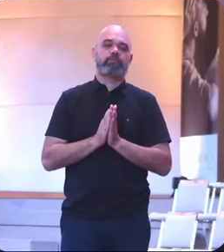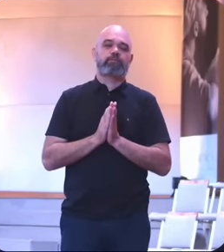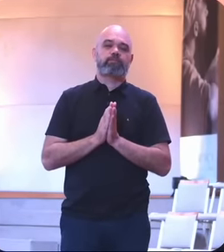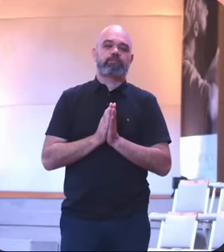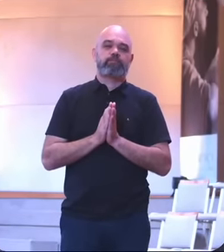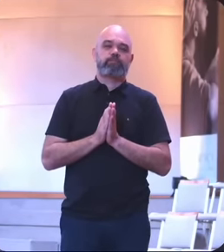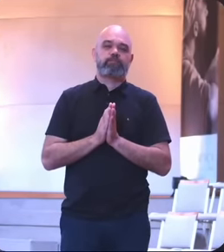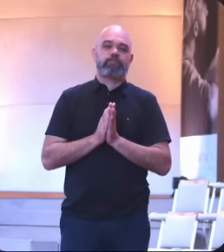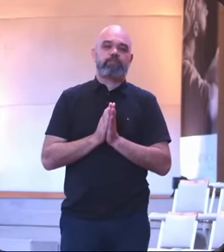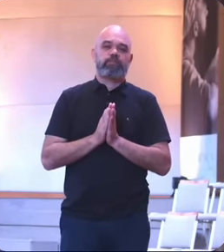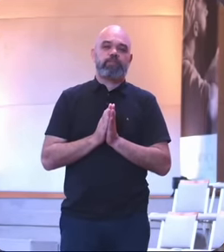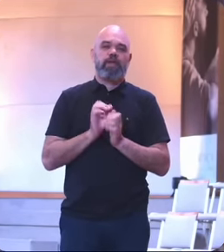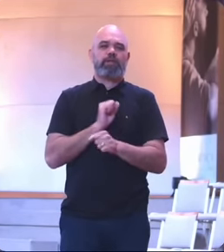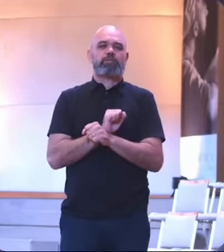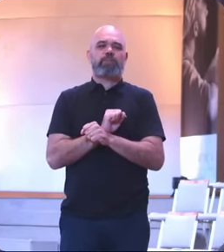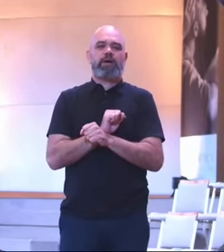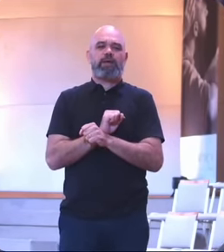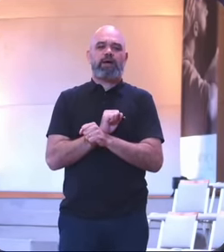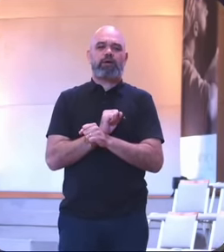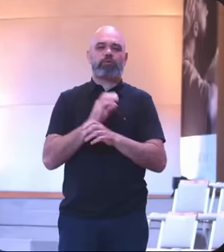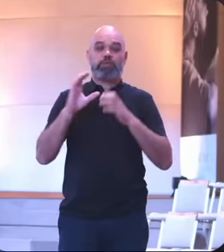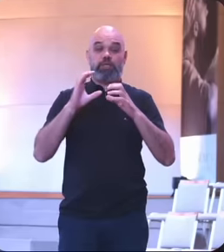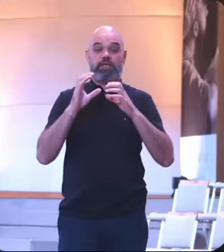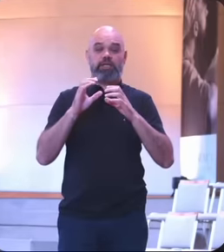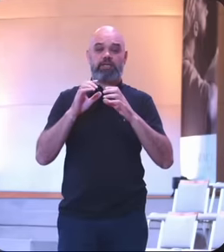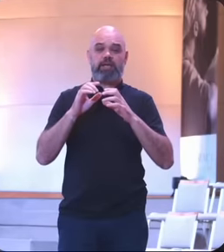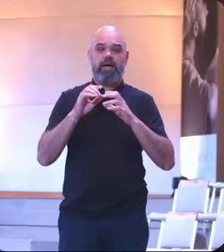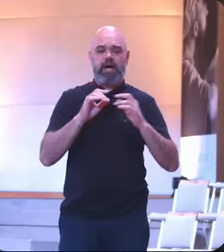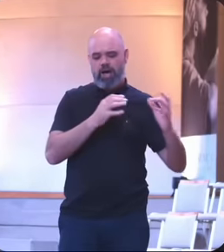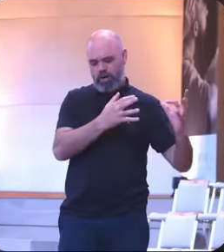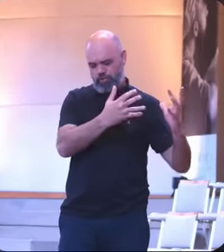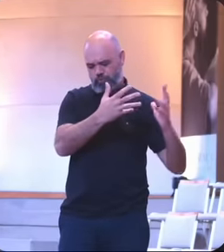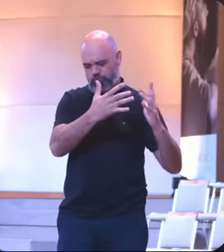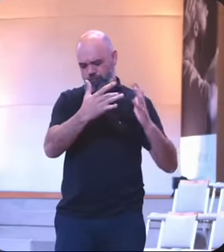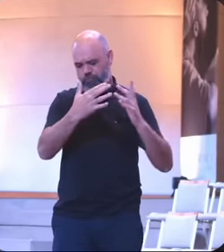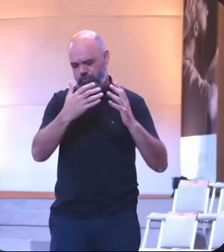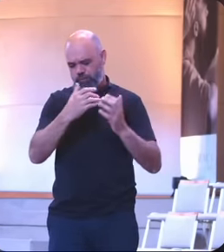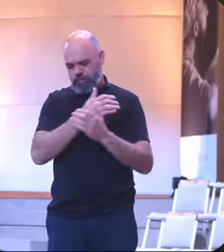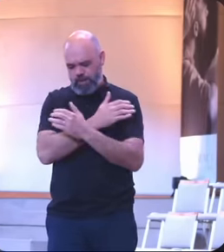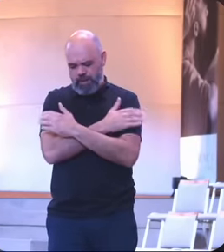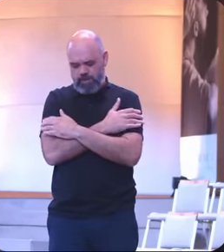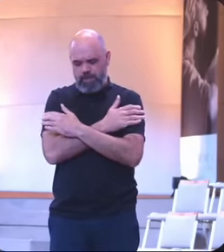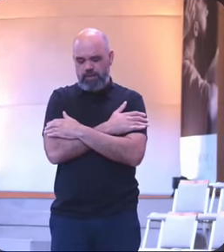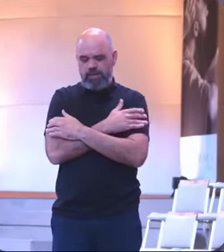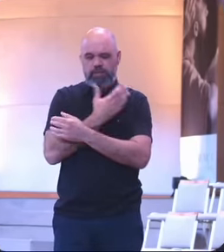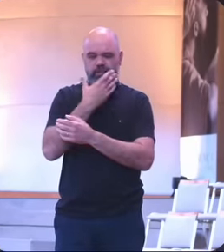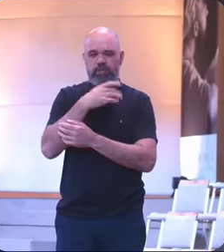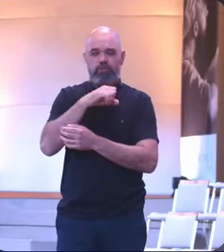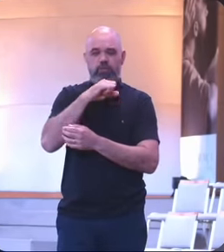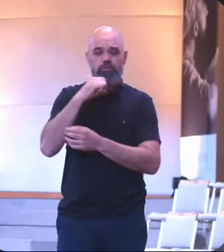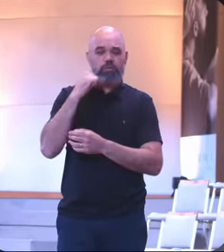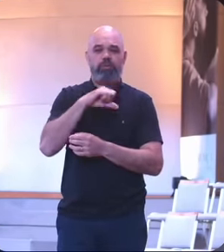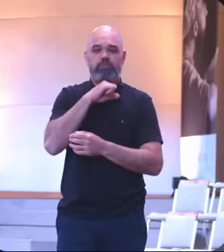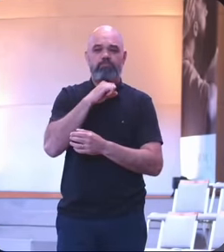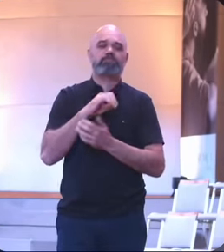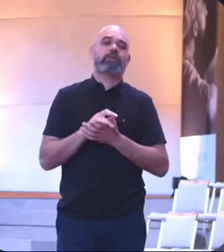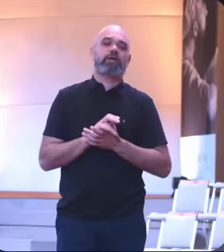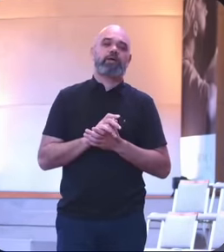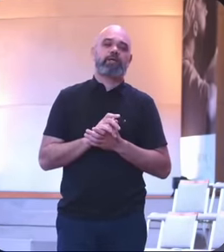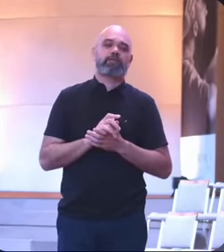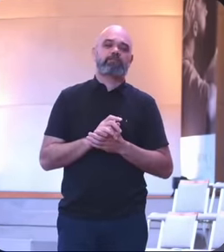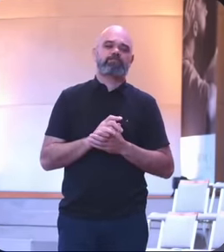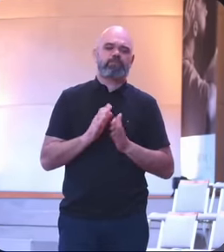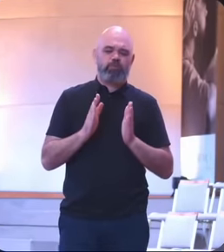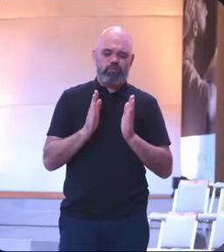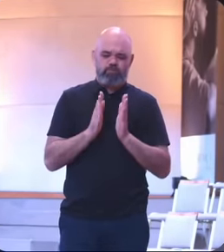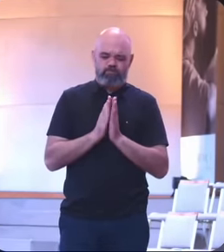E elas largaram tudo que estava, saindo correndo no meio do corredor e abraçavam o papai e beijavam o papai. Dizia: papai, eu orei tanto